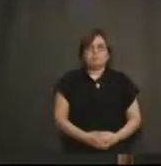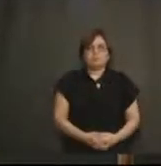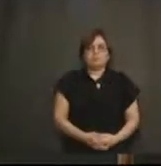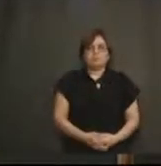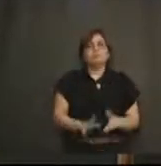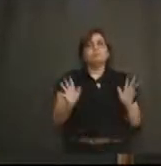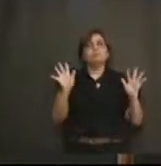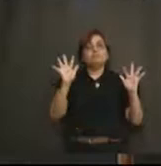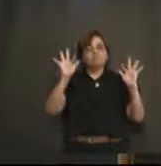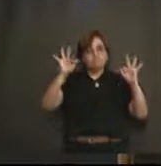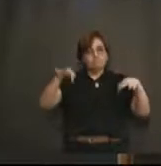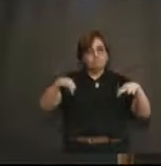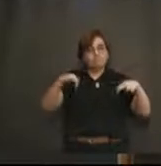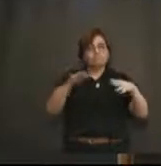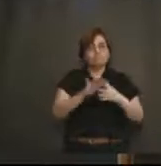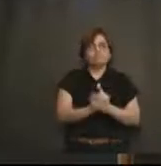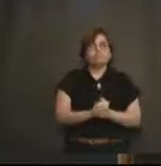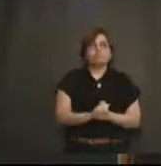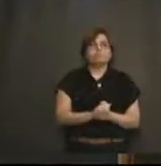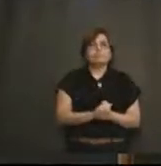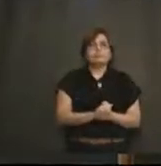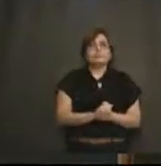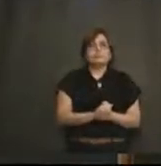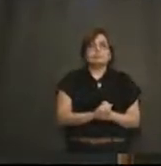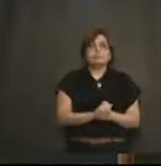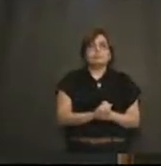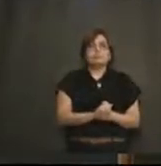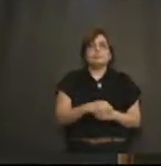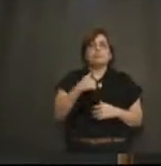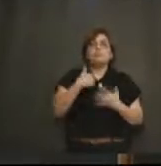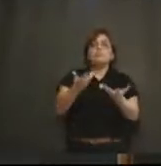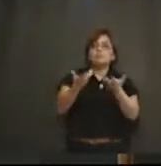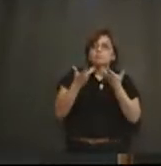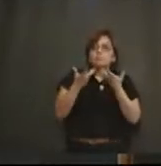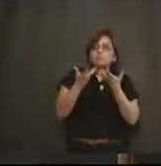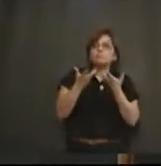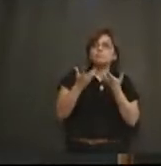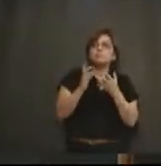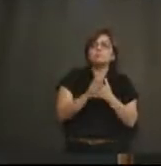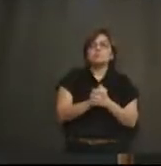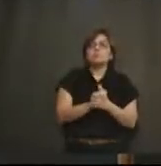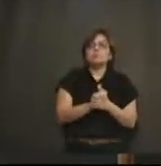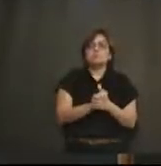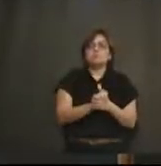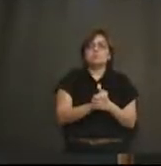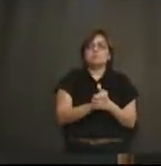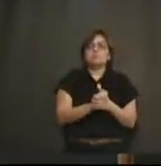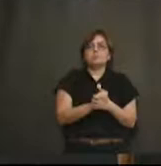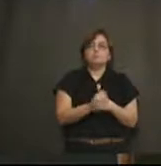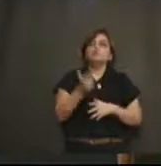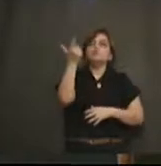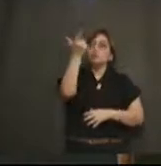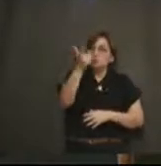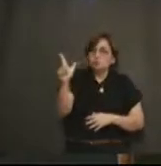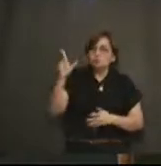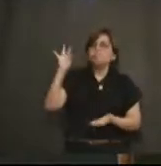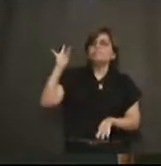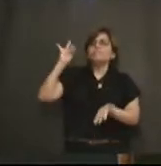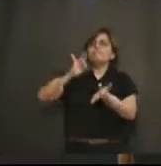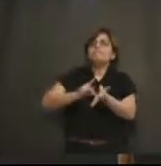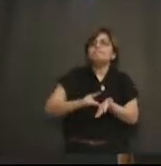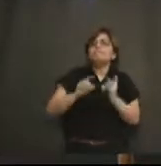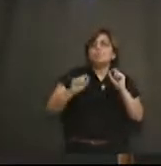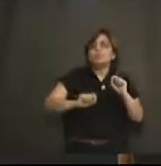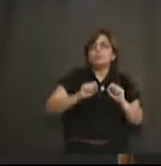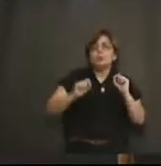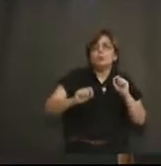Por fim, para finalizar, né, gostaria de reafirmar que matemáticos